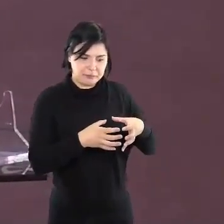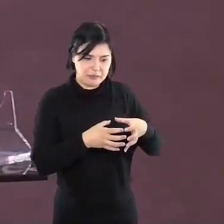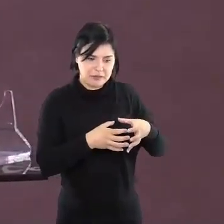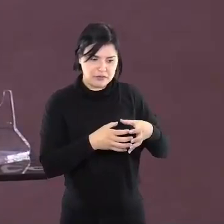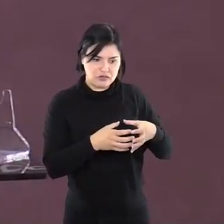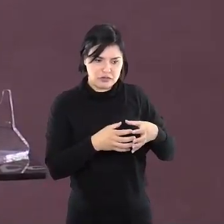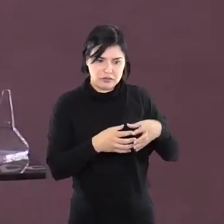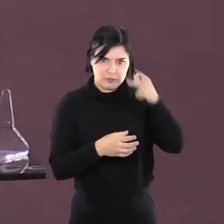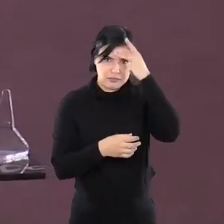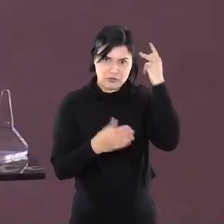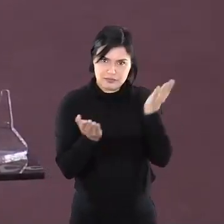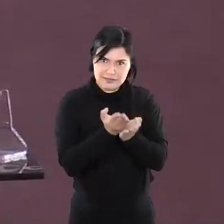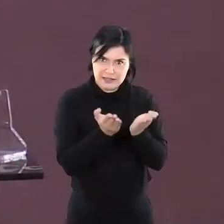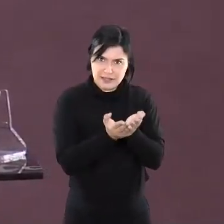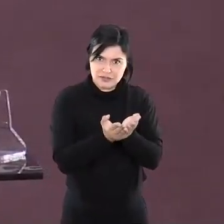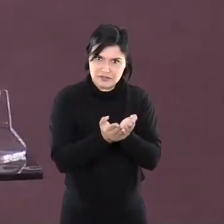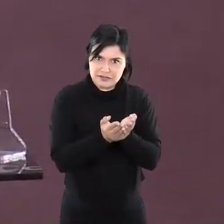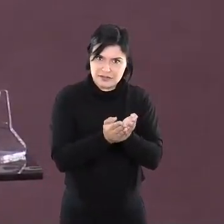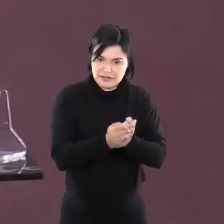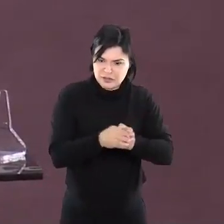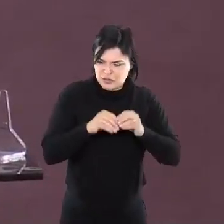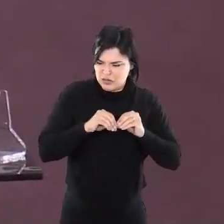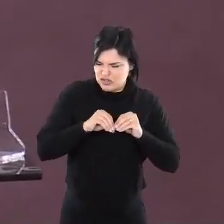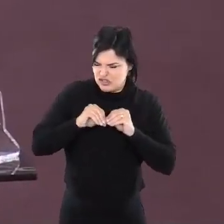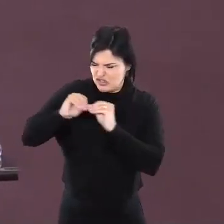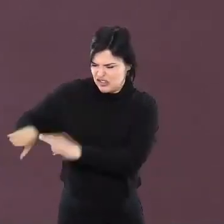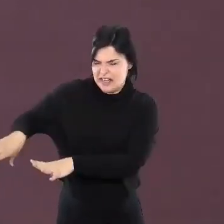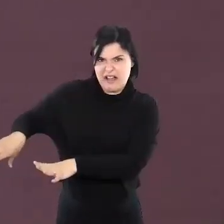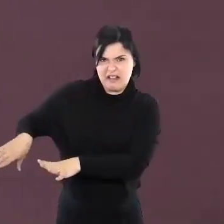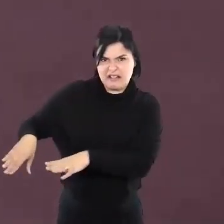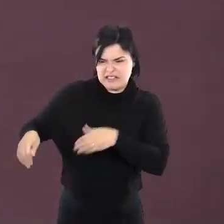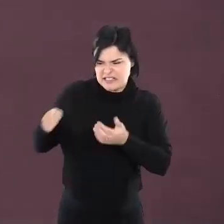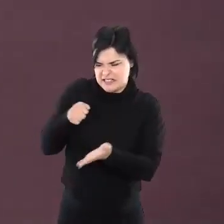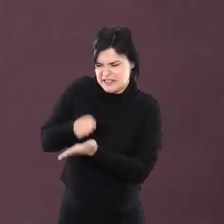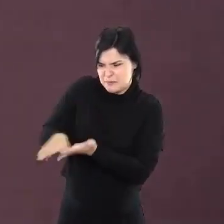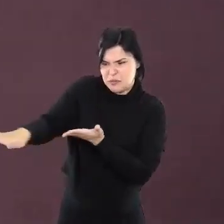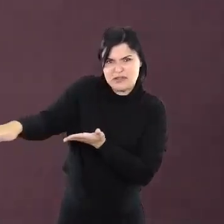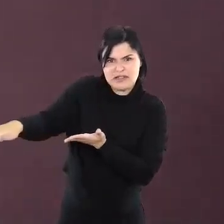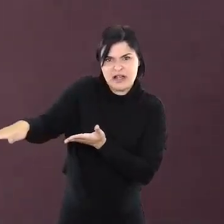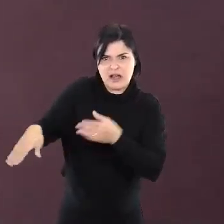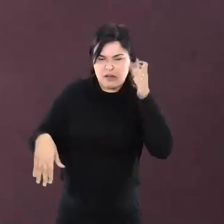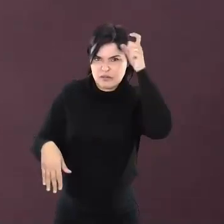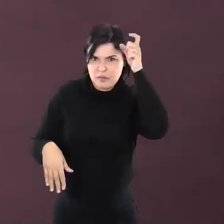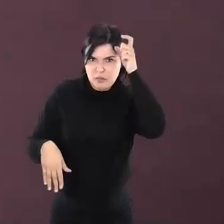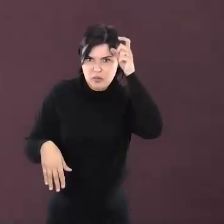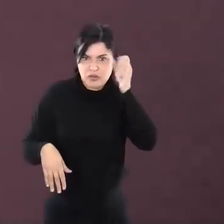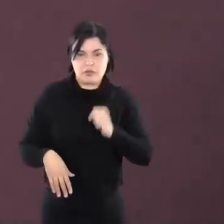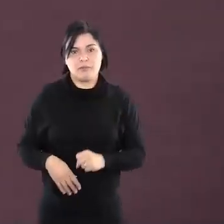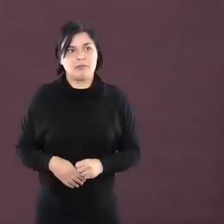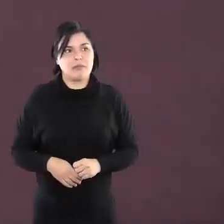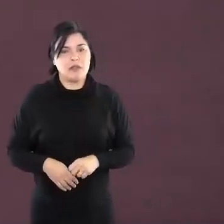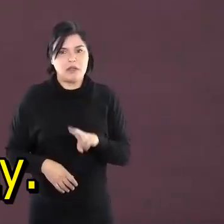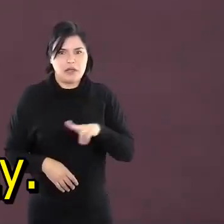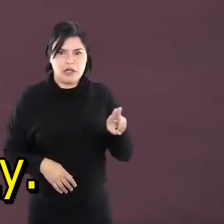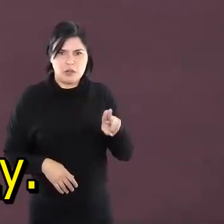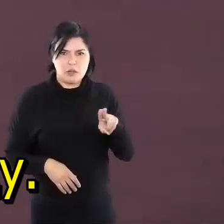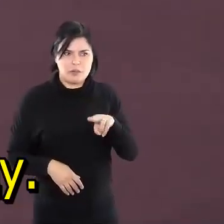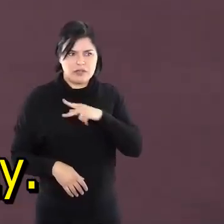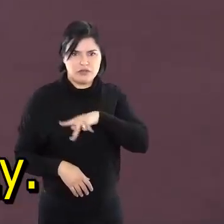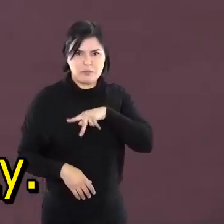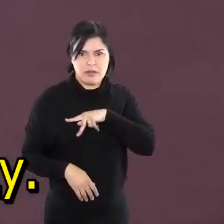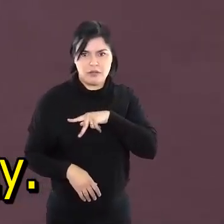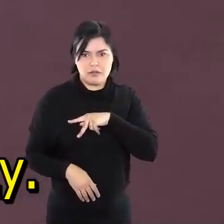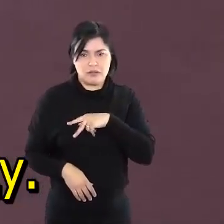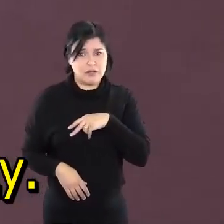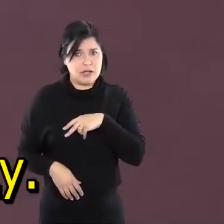e eles disseram: nós estamos expulsando, tentando expulsar esse nome em nome de Paulo, ou do Deus de Paulo. E os demônios